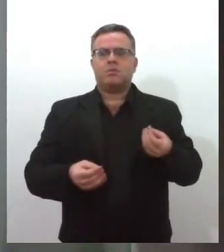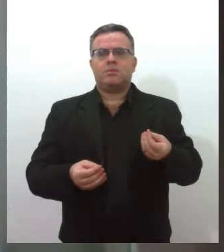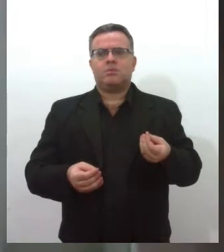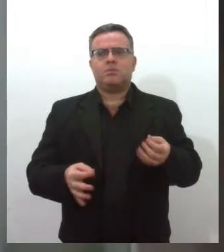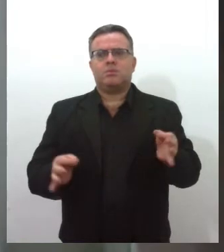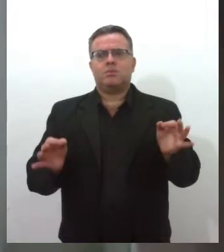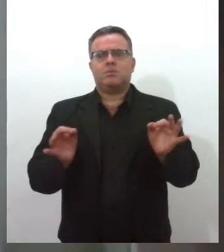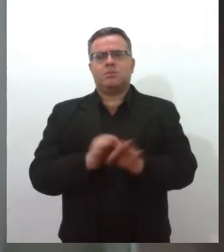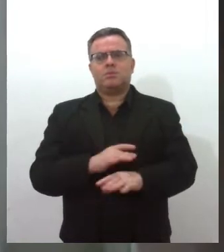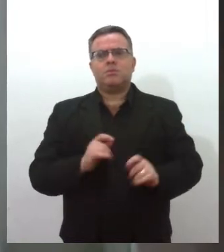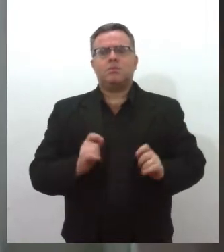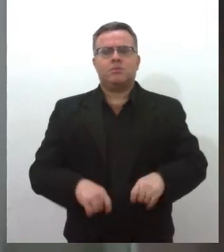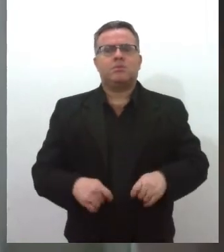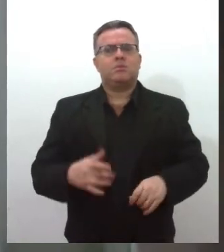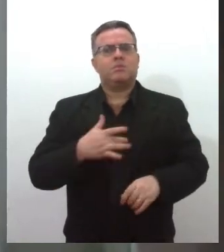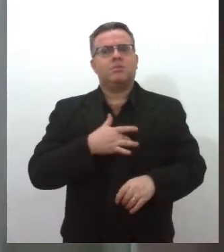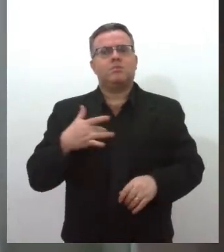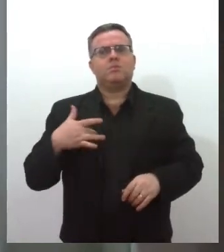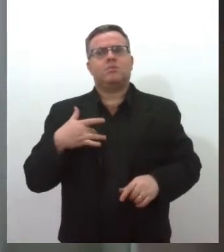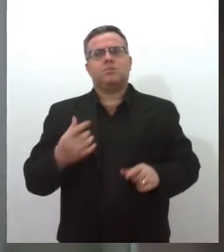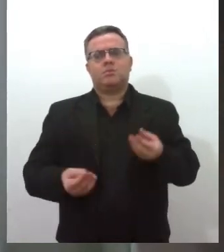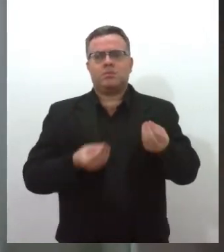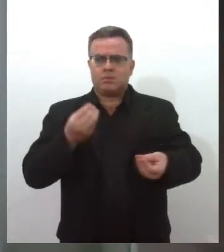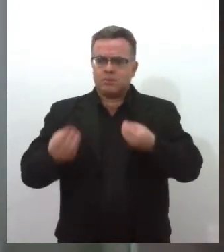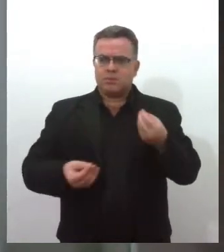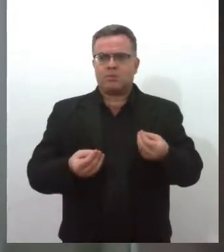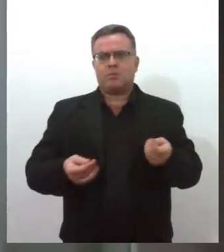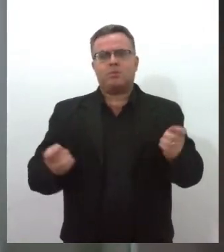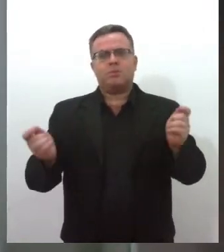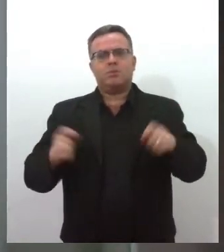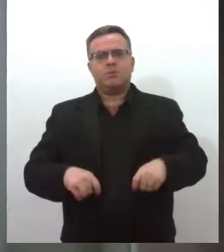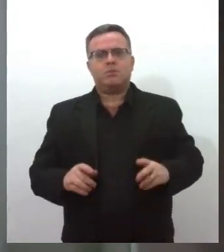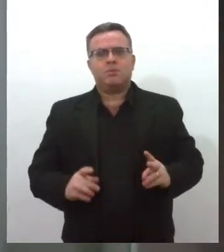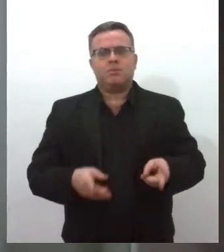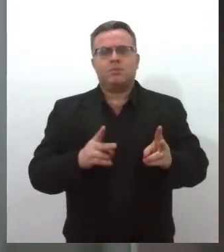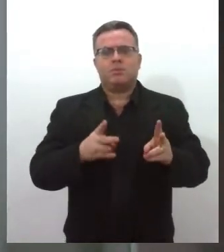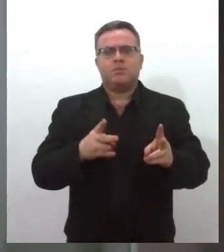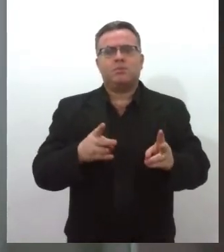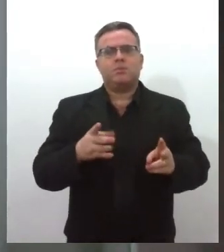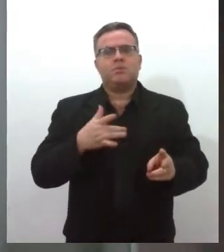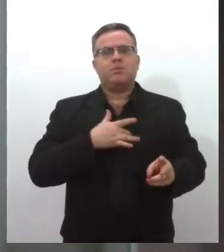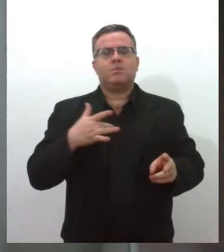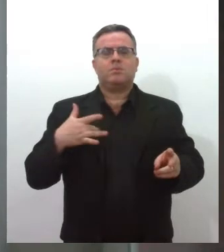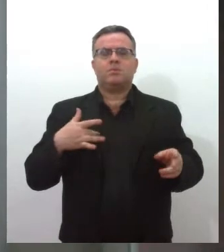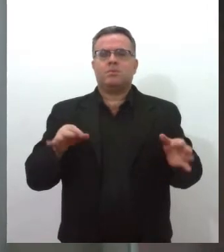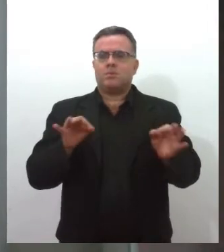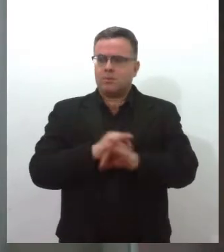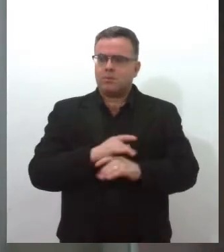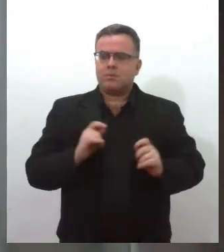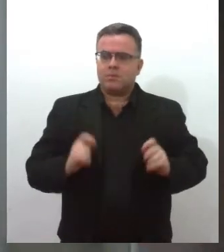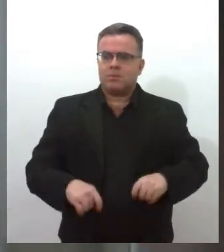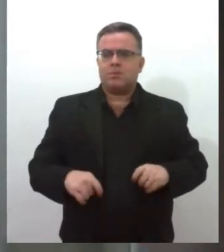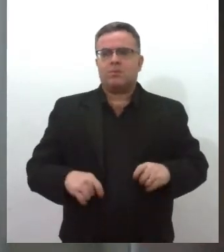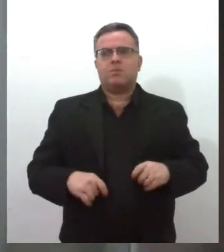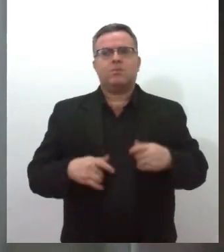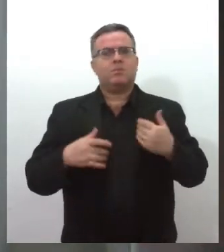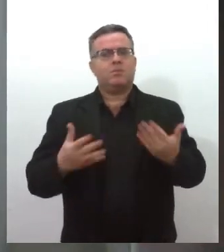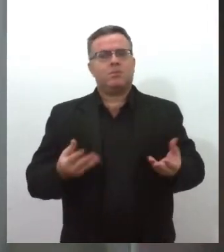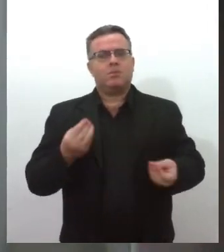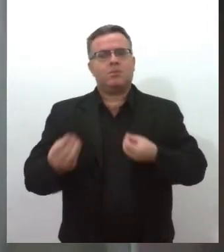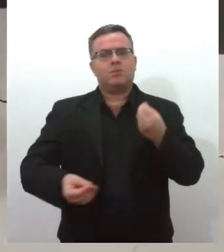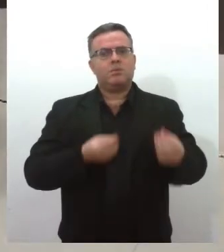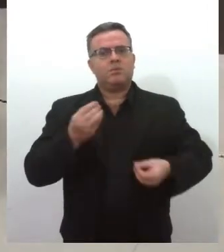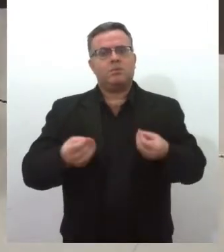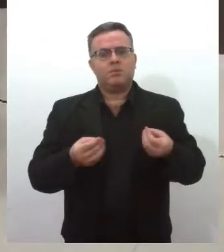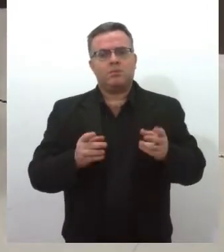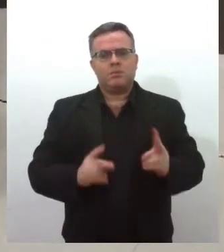hábitos saudáveis, né? Ele tem uma rotina regular e mesmo assim o problema persiste, o ideal é que ele procure um especialista.